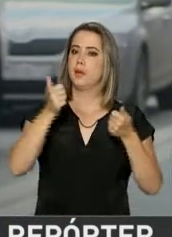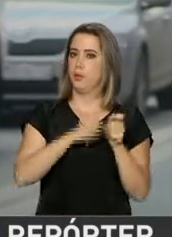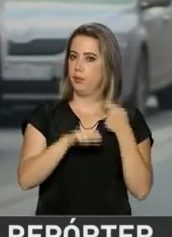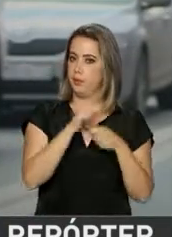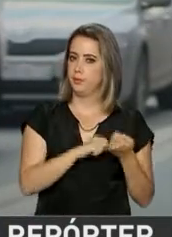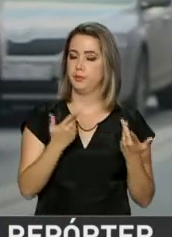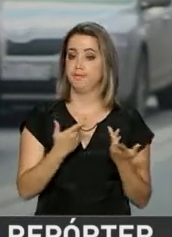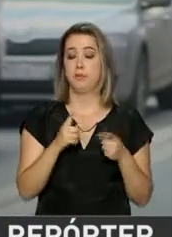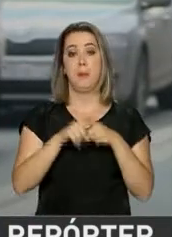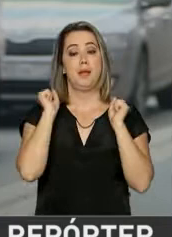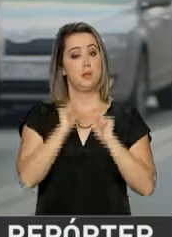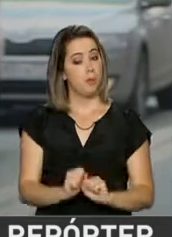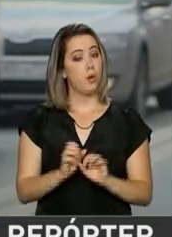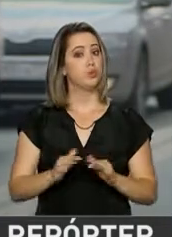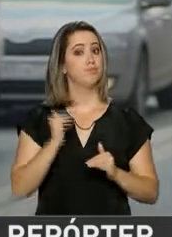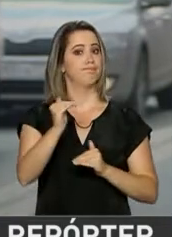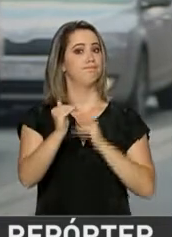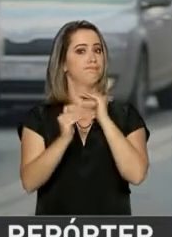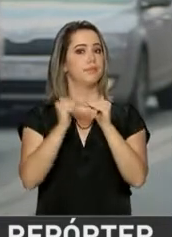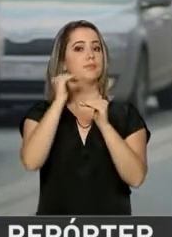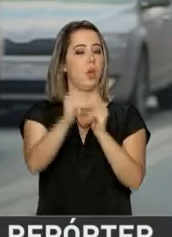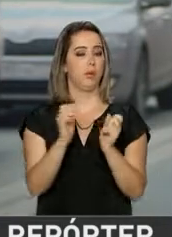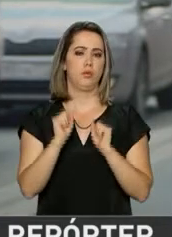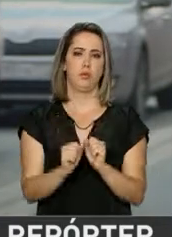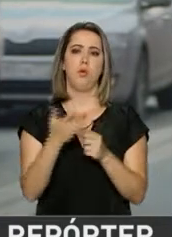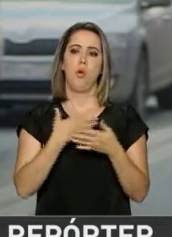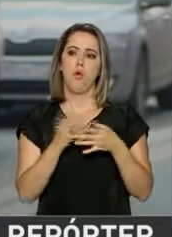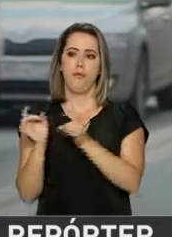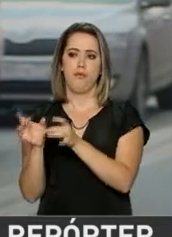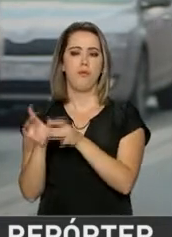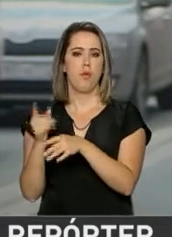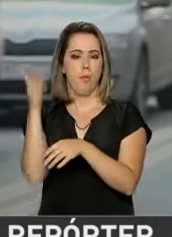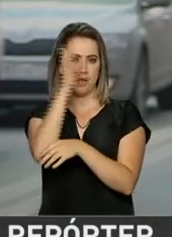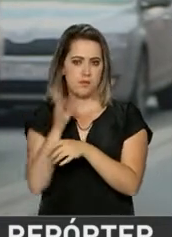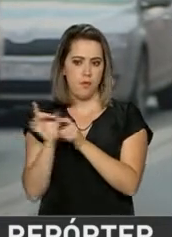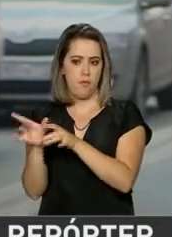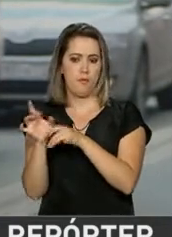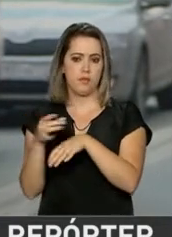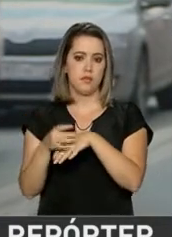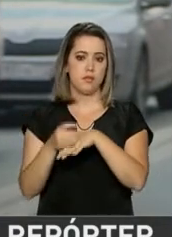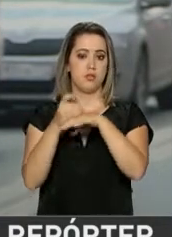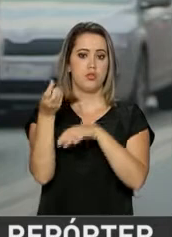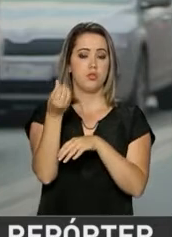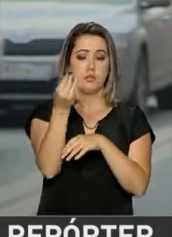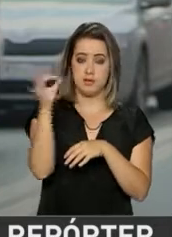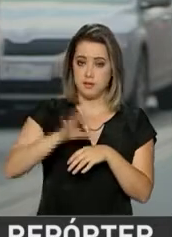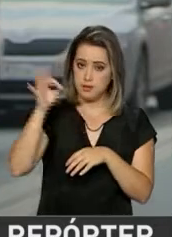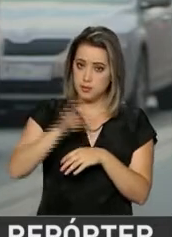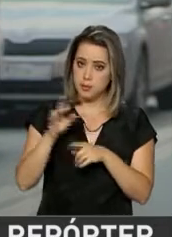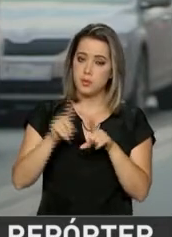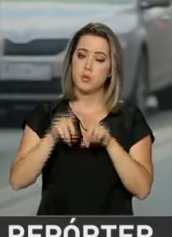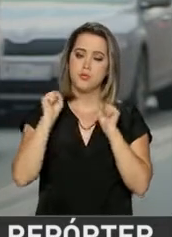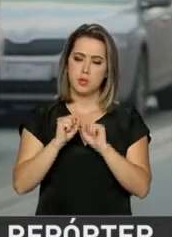seu potencial o brasil fornece 60 por cento dos produtos de carne importados pela rússia e há espaço para mais da mesma forma a